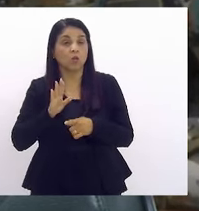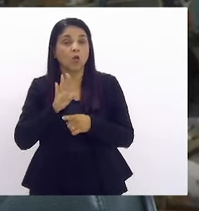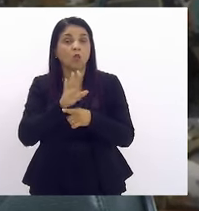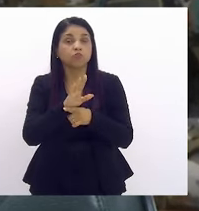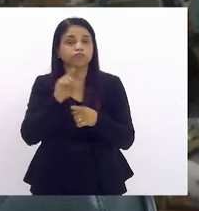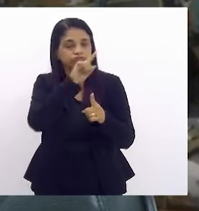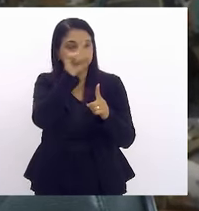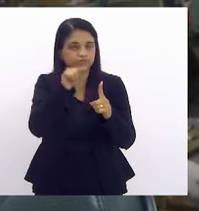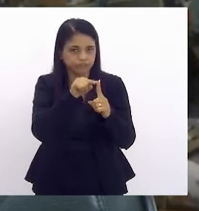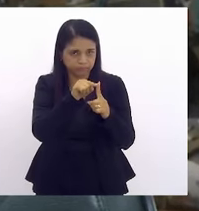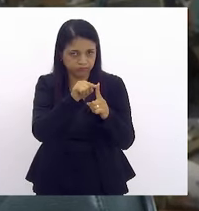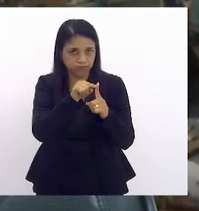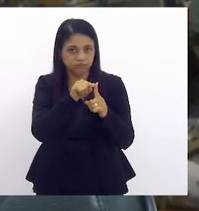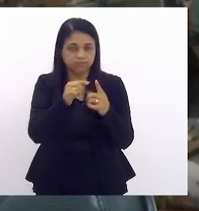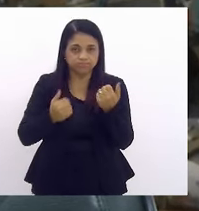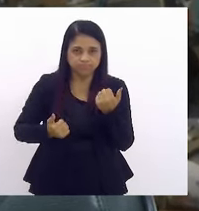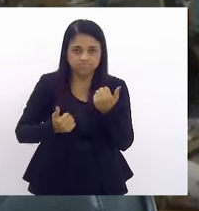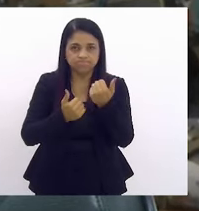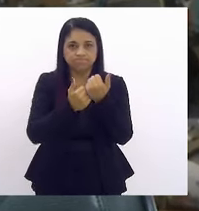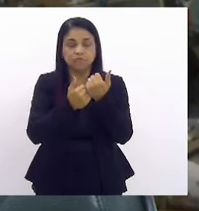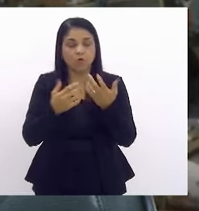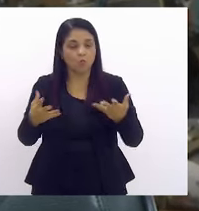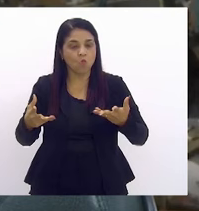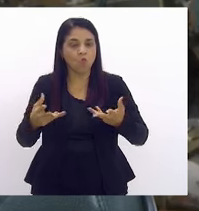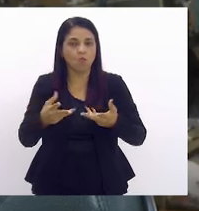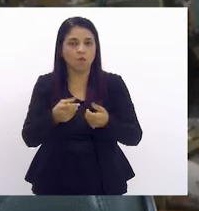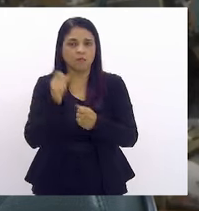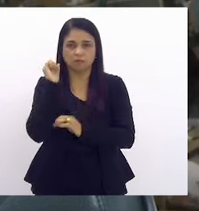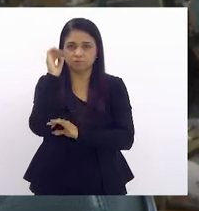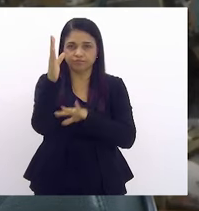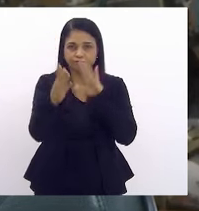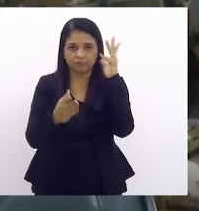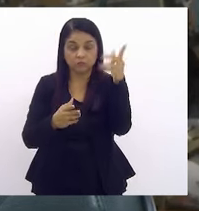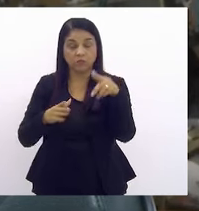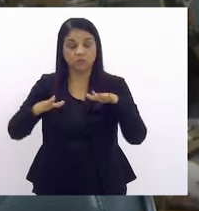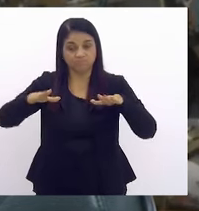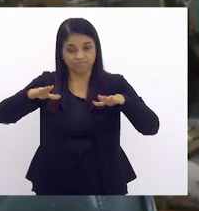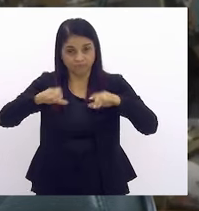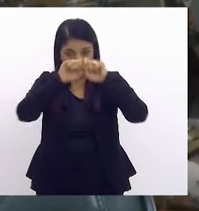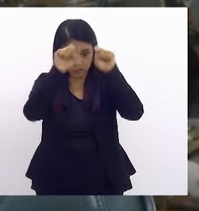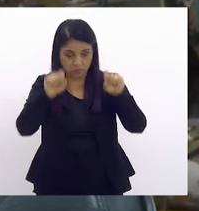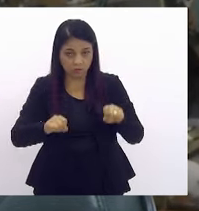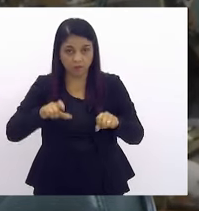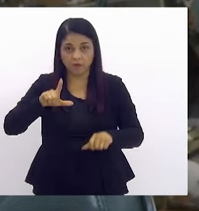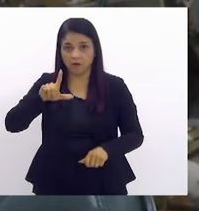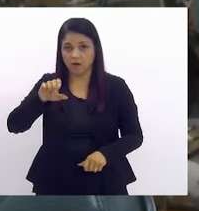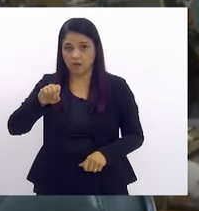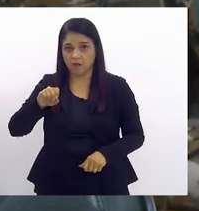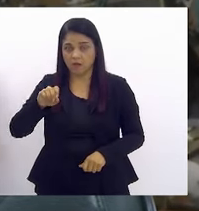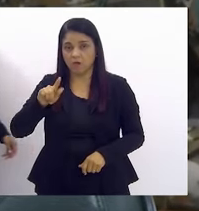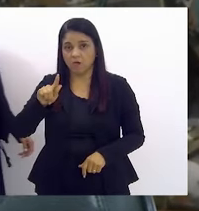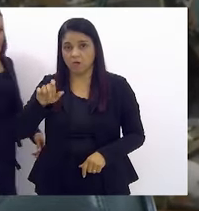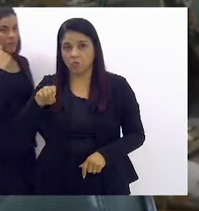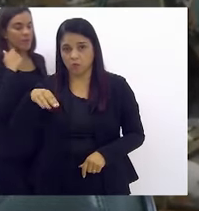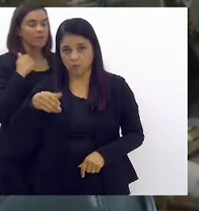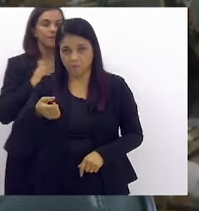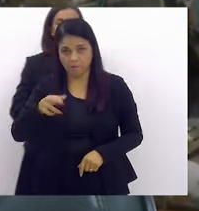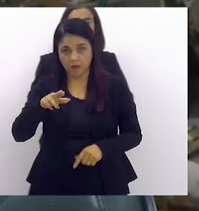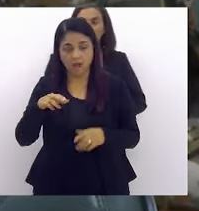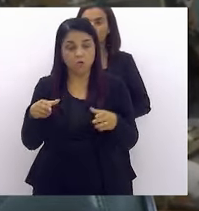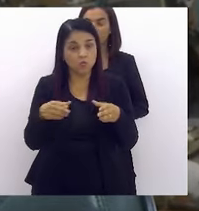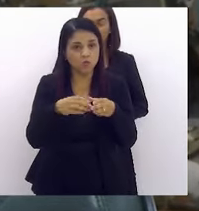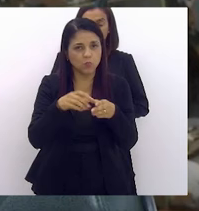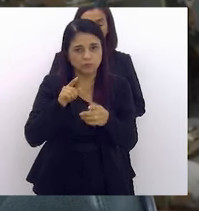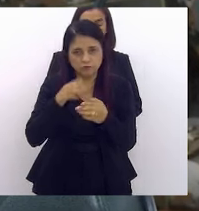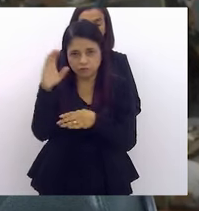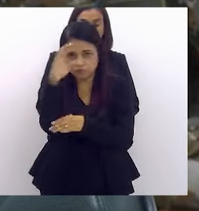estar revitalizando e melhorando a qualidade ambiental do sistema lagunar de Maricá, usando isso o corpo técnico de pesquisadores que a